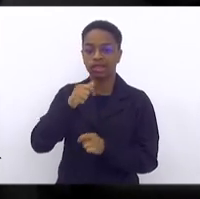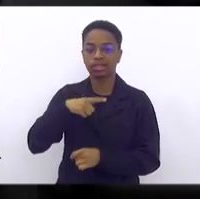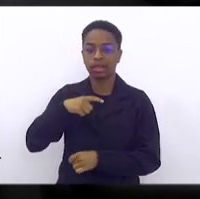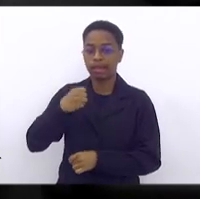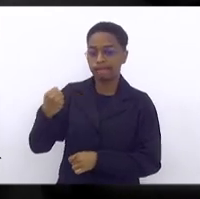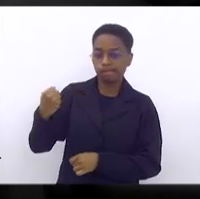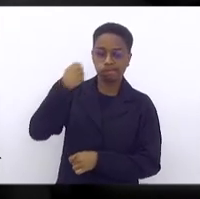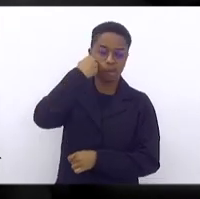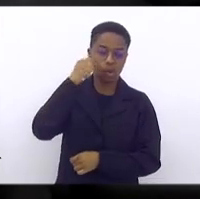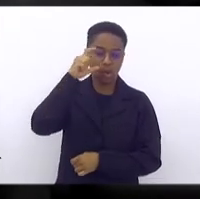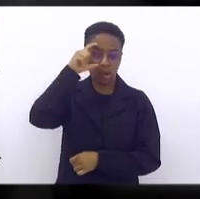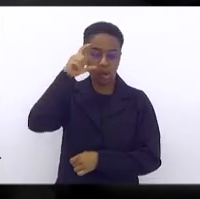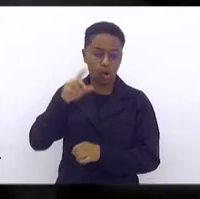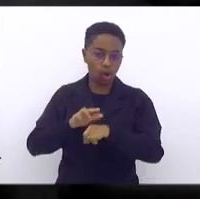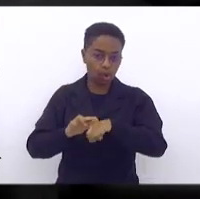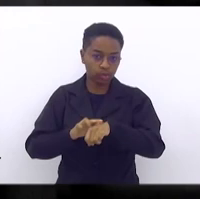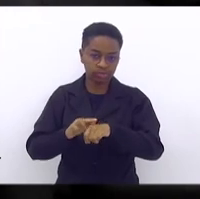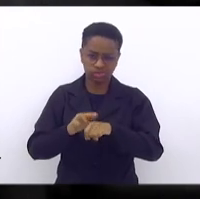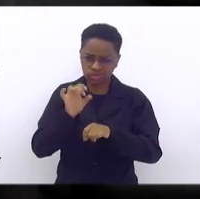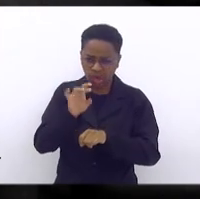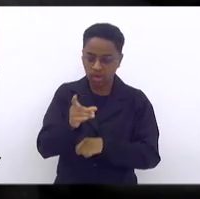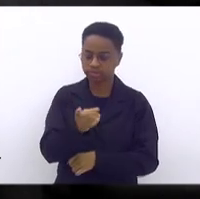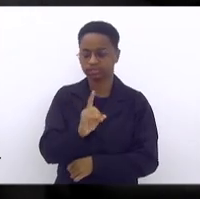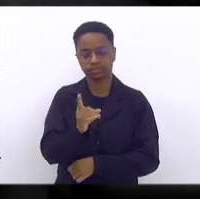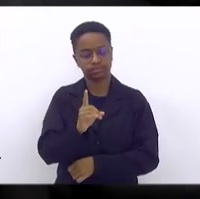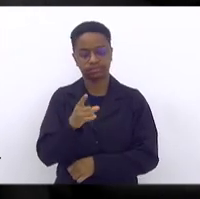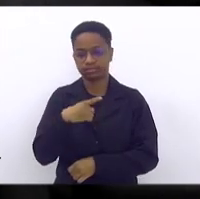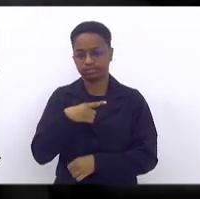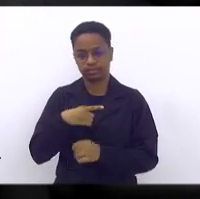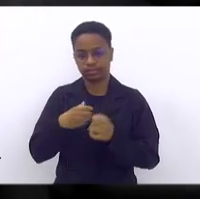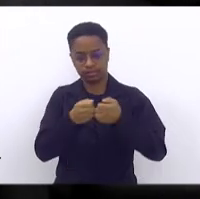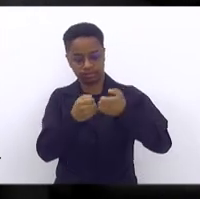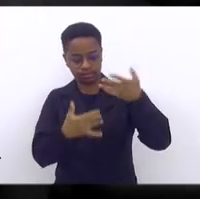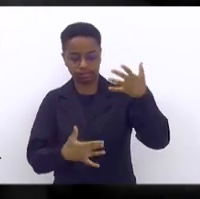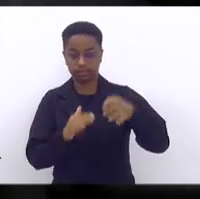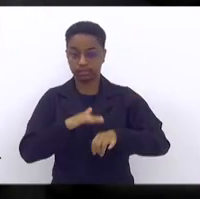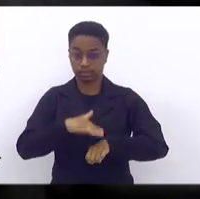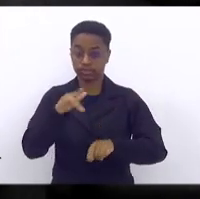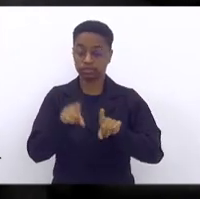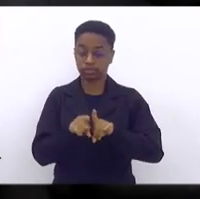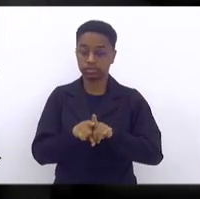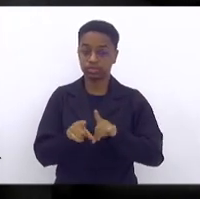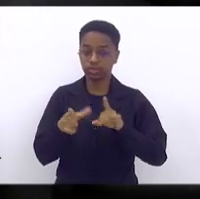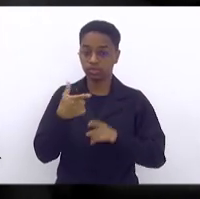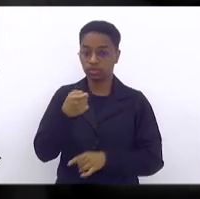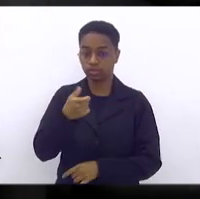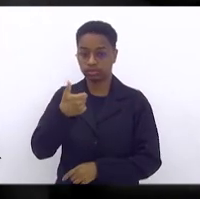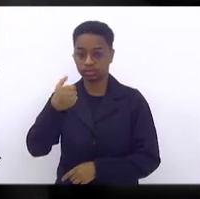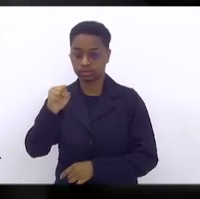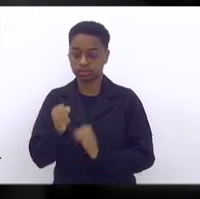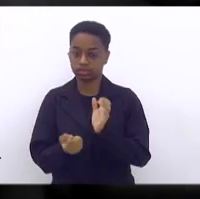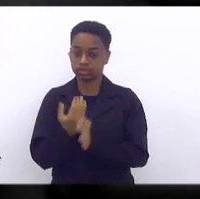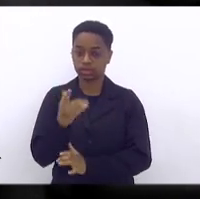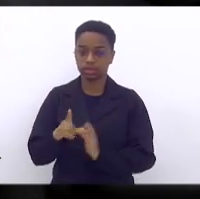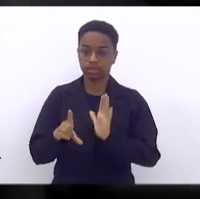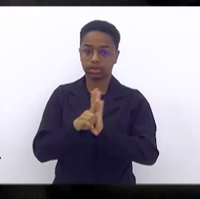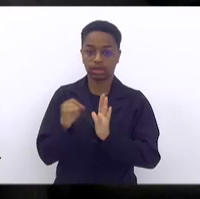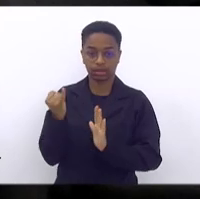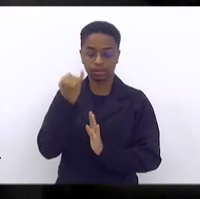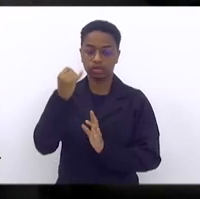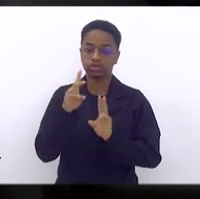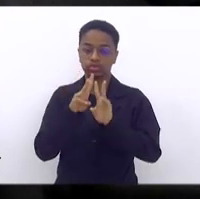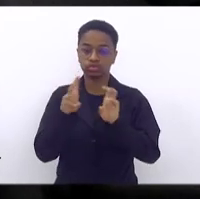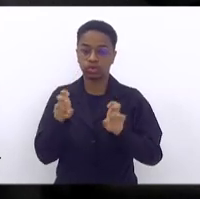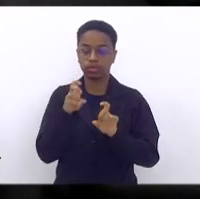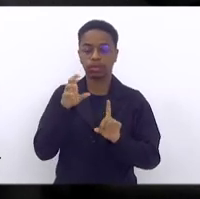né? Um hematoma. E não é só isso, é muito além. Então, desde 2018, a gente tem a lei também. É importante, né? É importunação sexual,